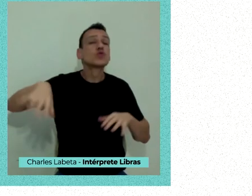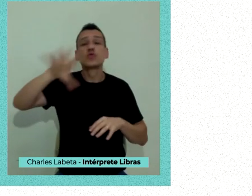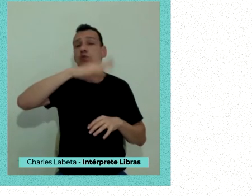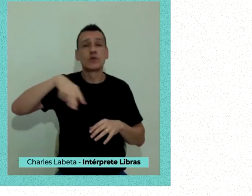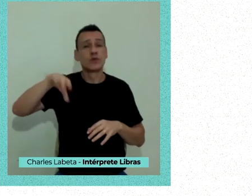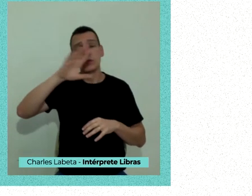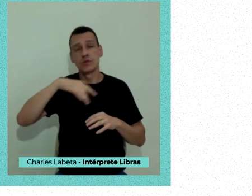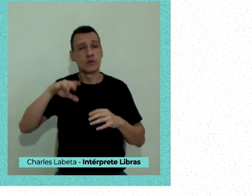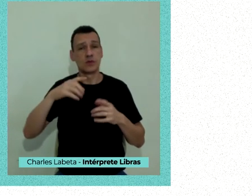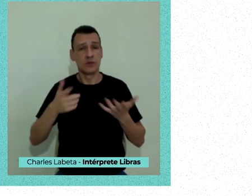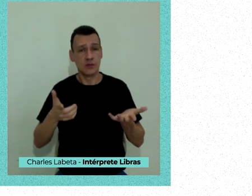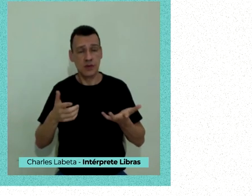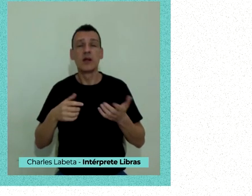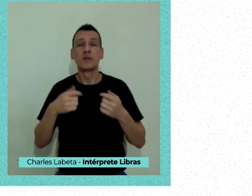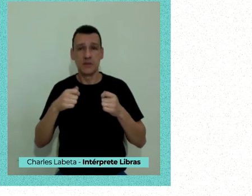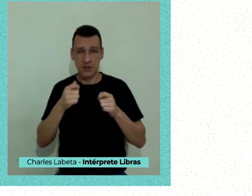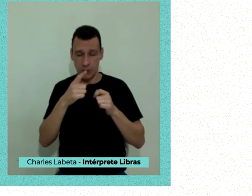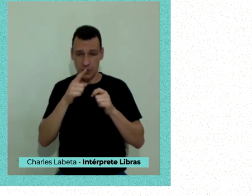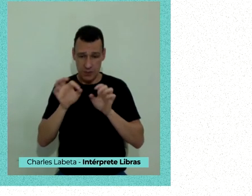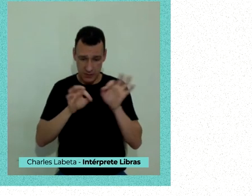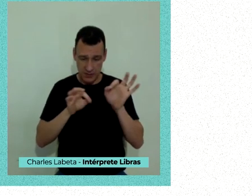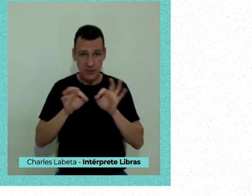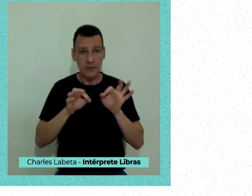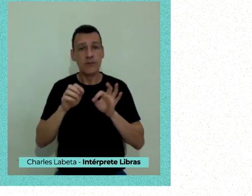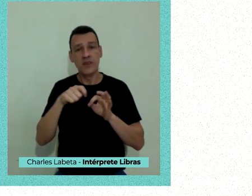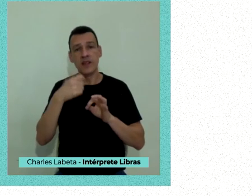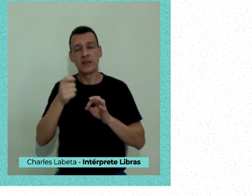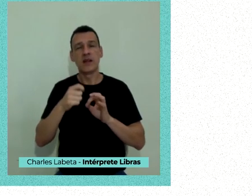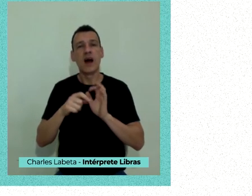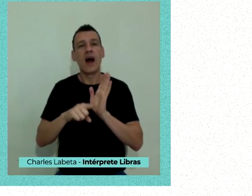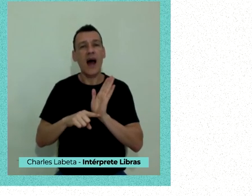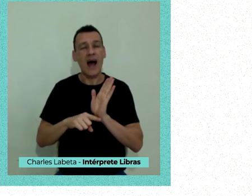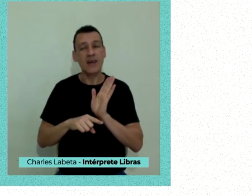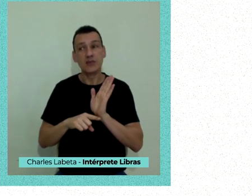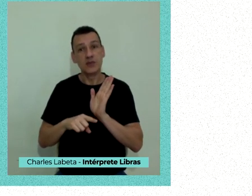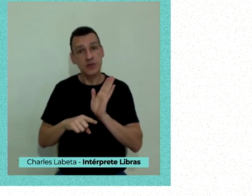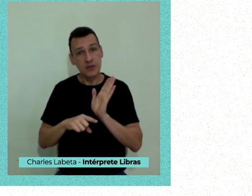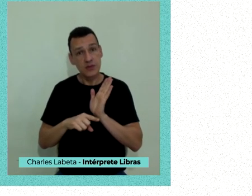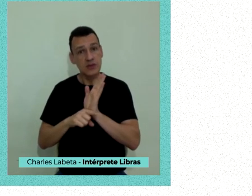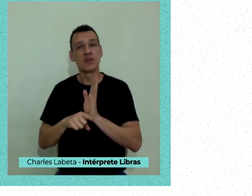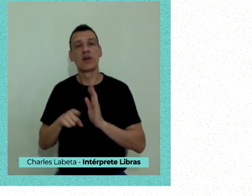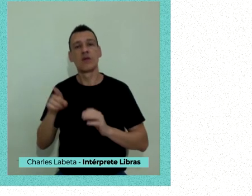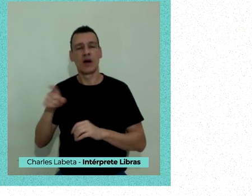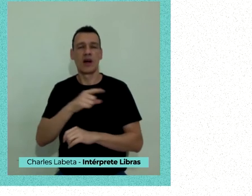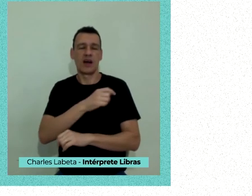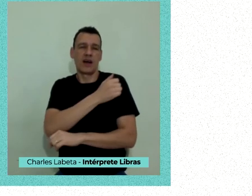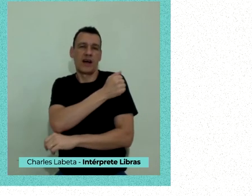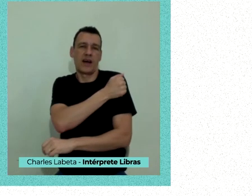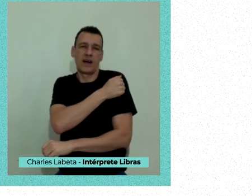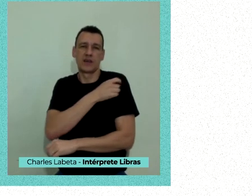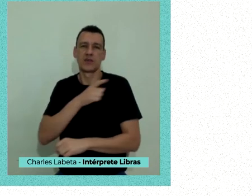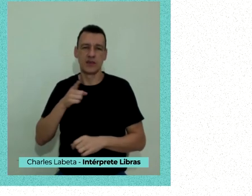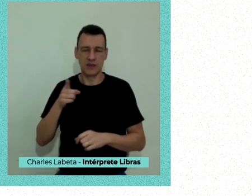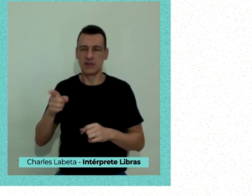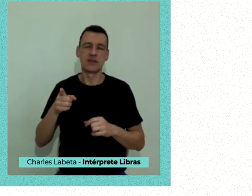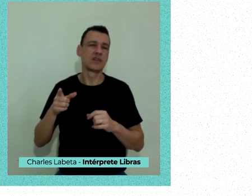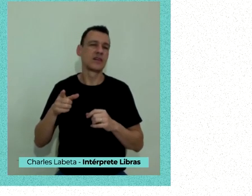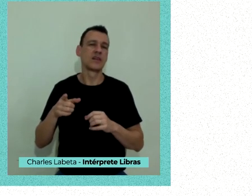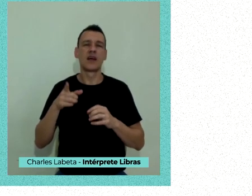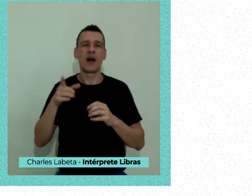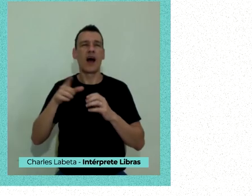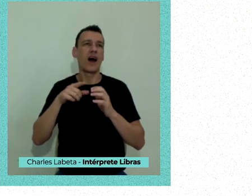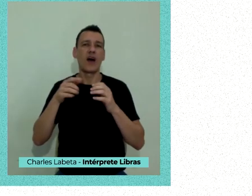que estabelece para os alunos como e não com eles, né, os objetivos, as atividades, os materiais, a